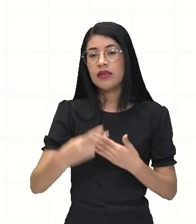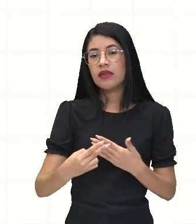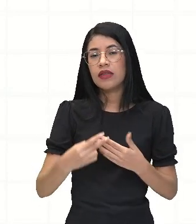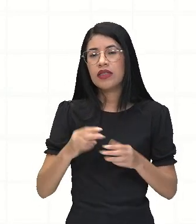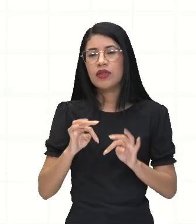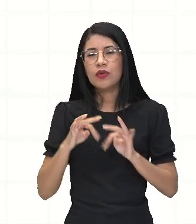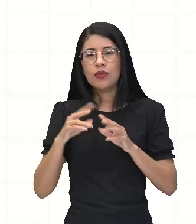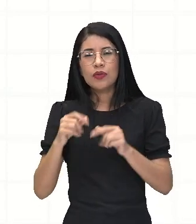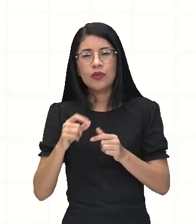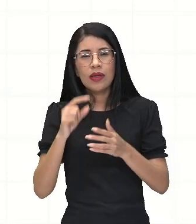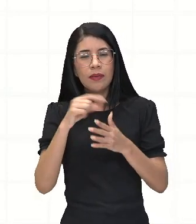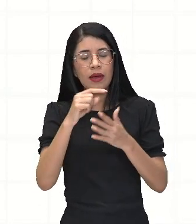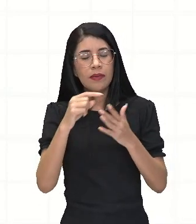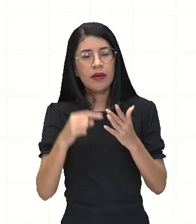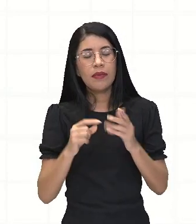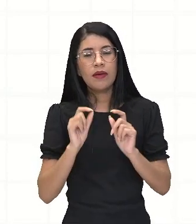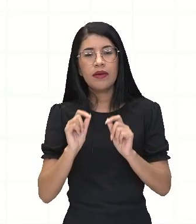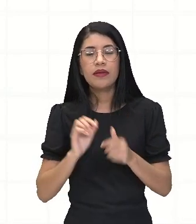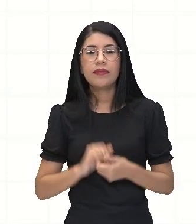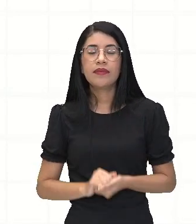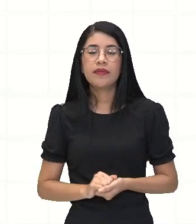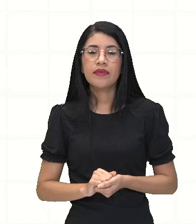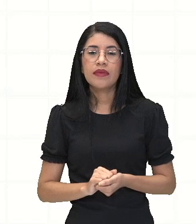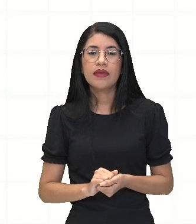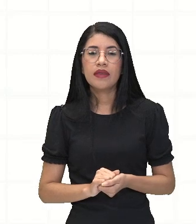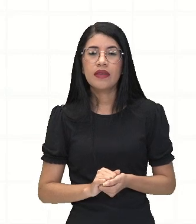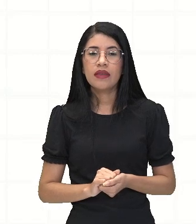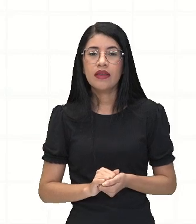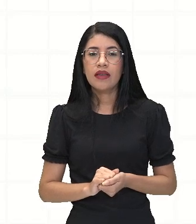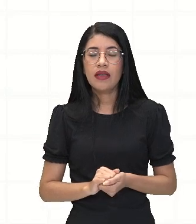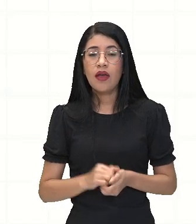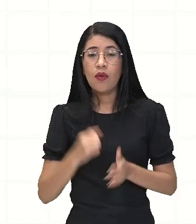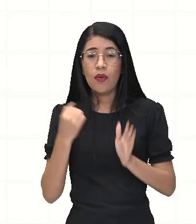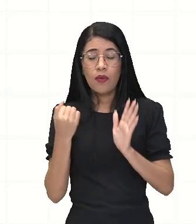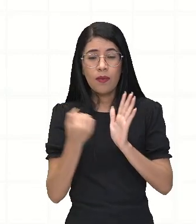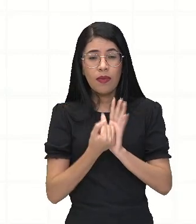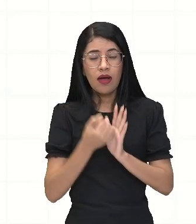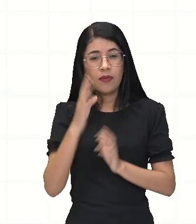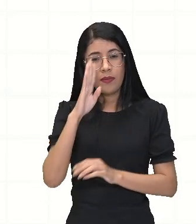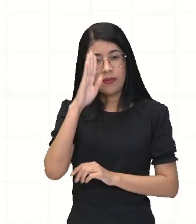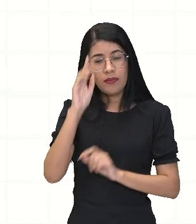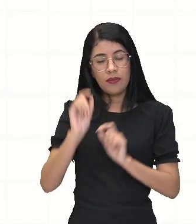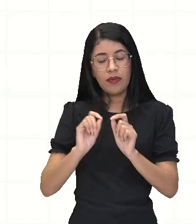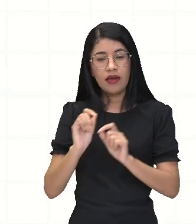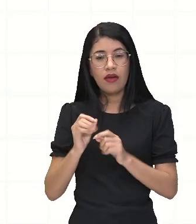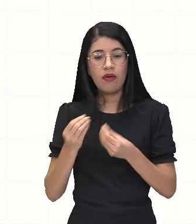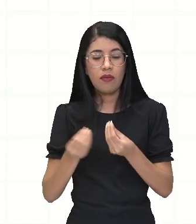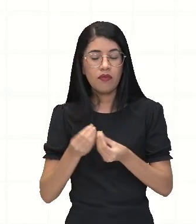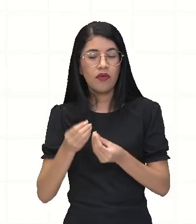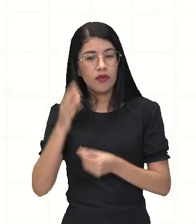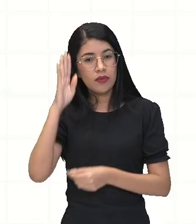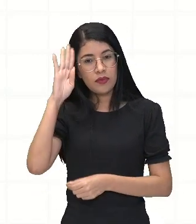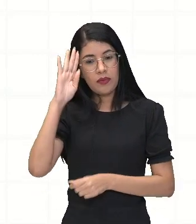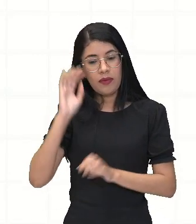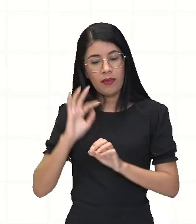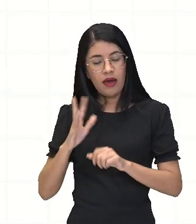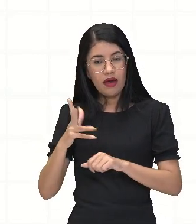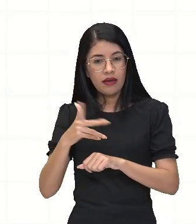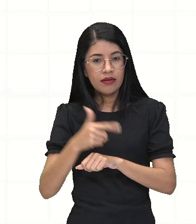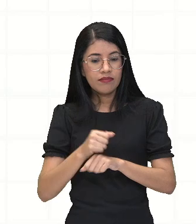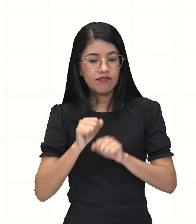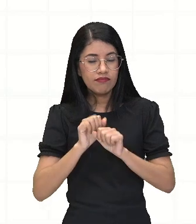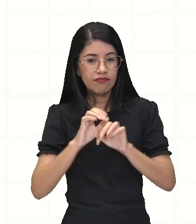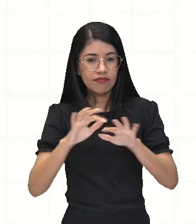processo? A gente vai ter um importante marco para o estabelecimento do domínio militar na região.